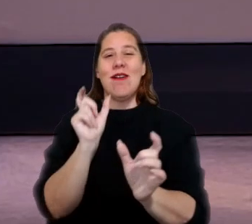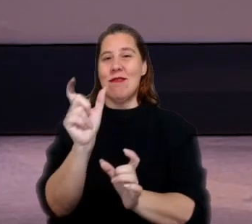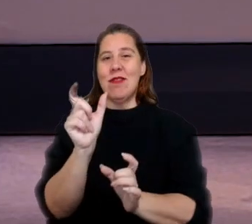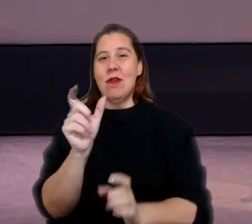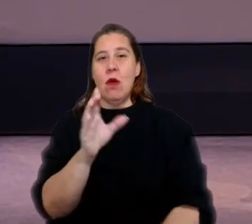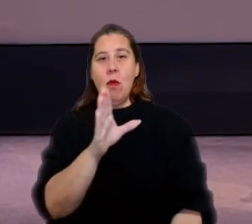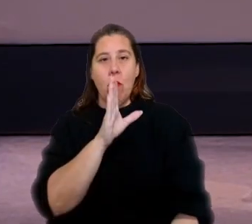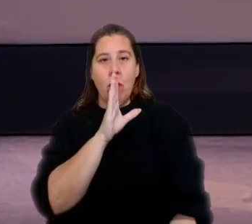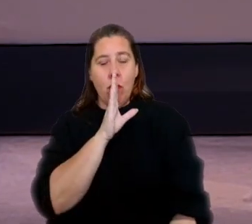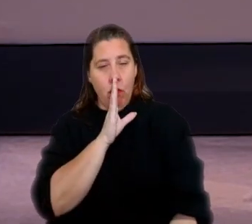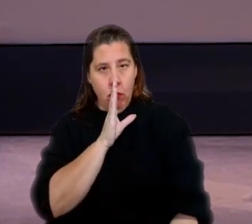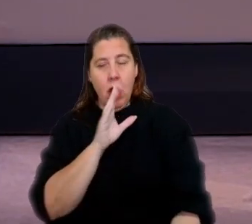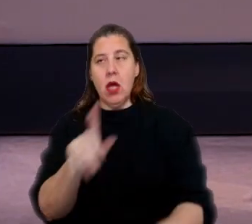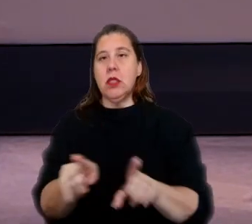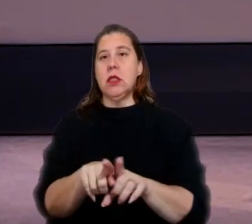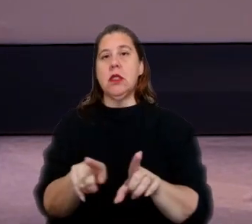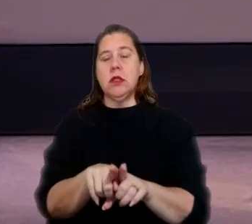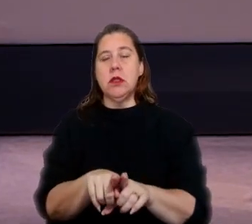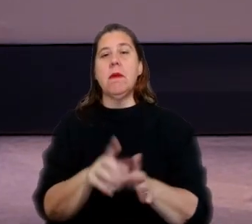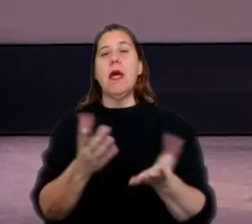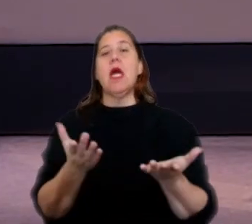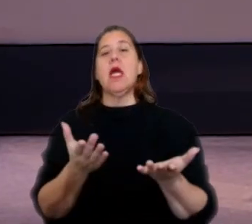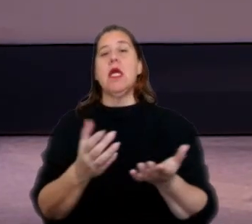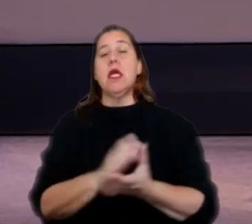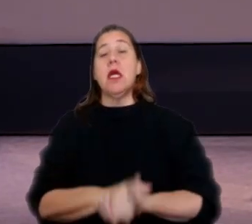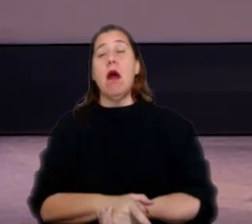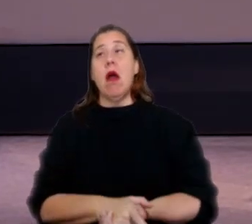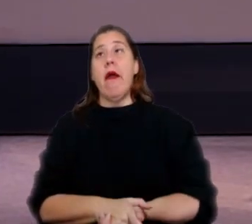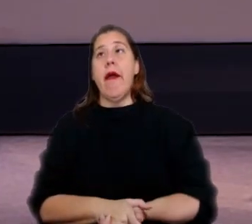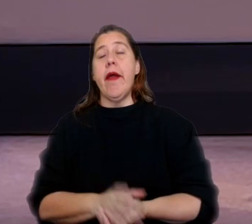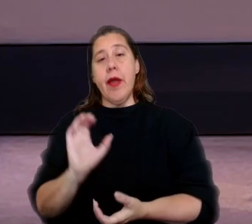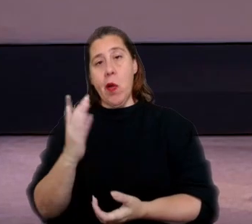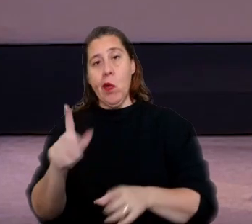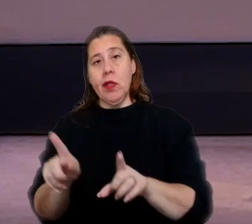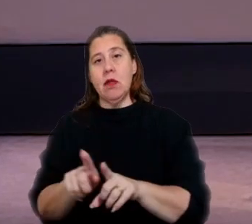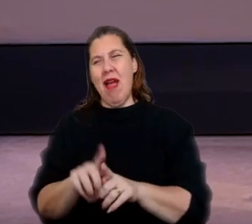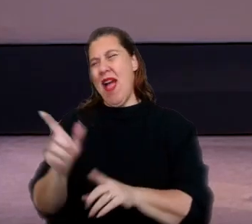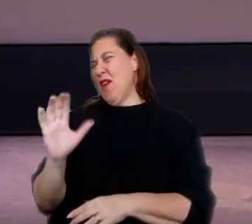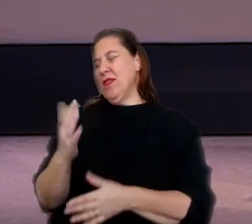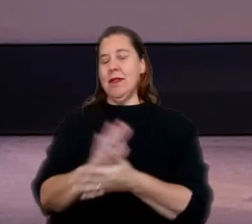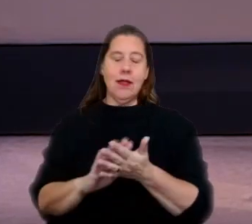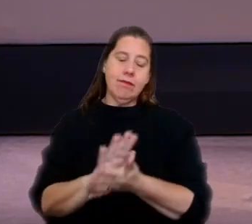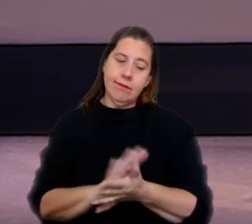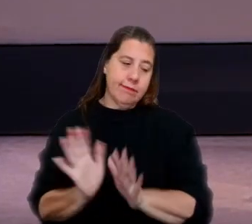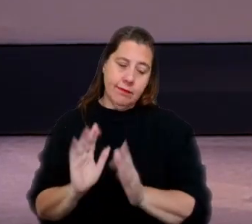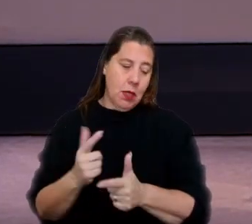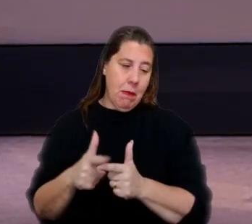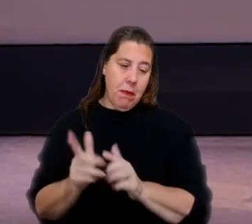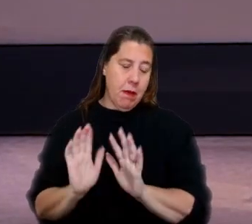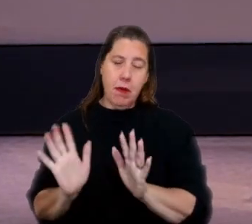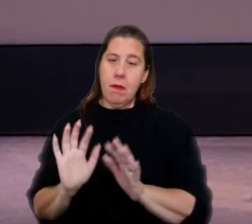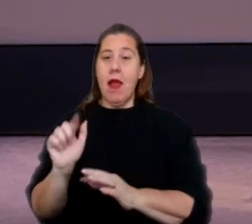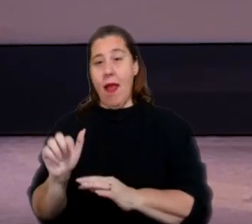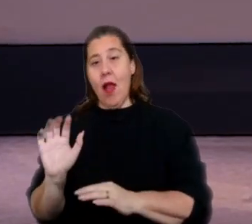silêncio ou pelo desmentido, que é uma coisa que a gente não vê no filme, mas que também acontece muito. Ah, não foi nada, não